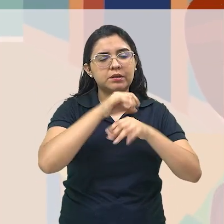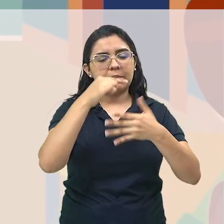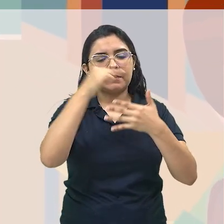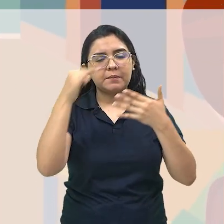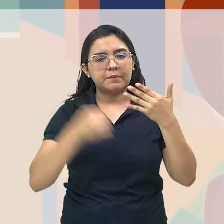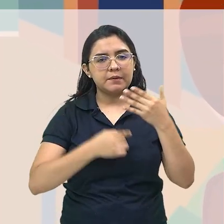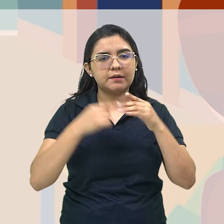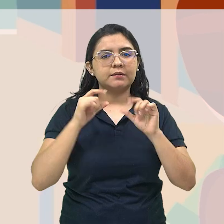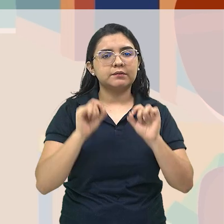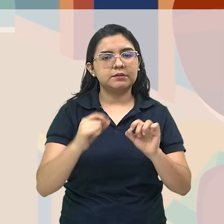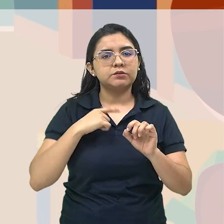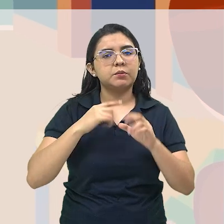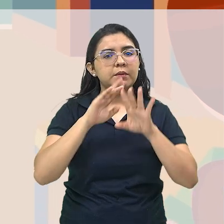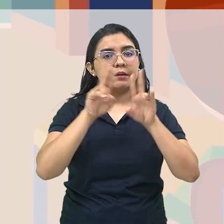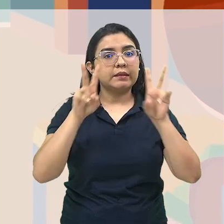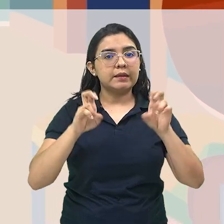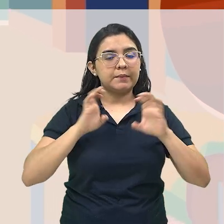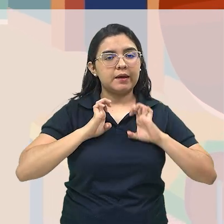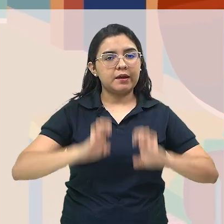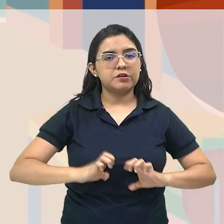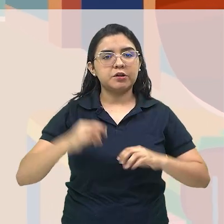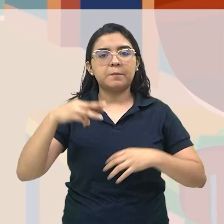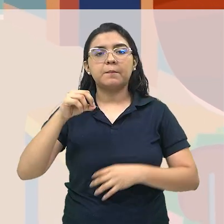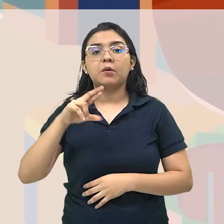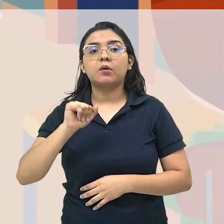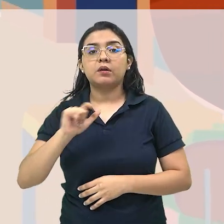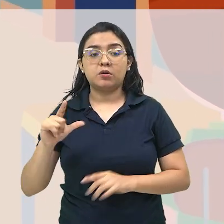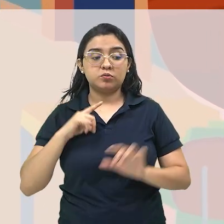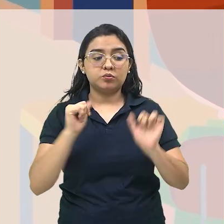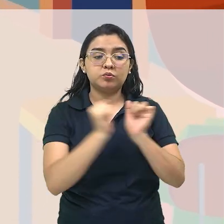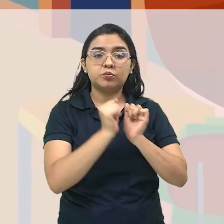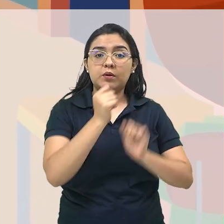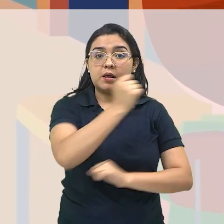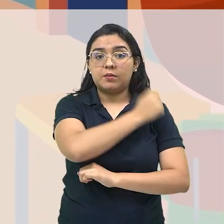valiosas lições sobre ética e moral com seus alunos e colegas.